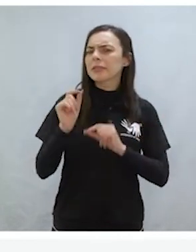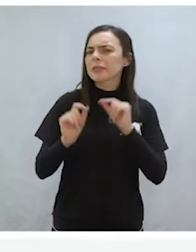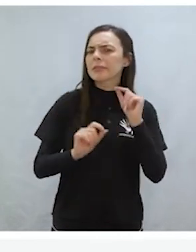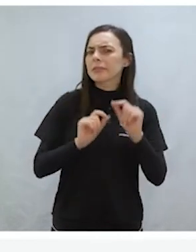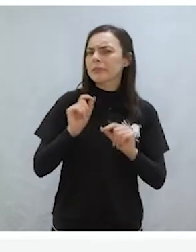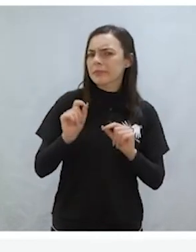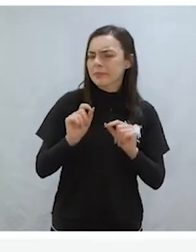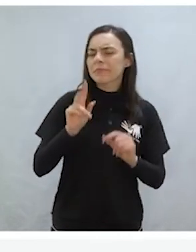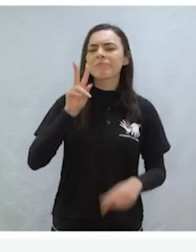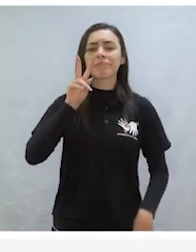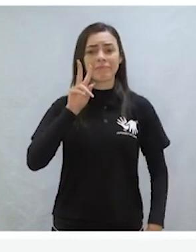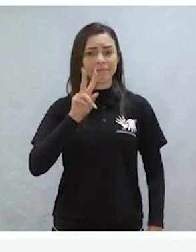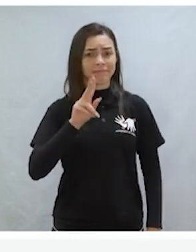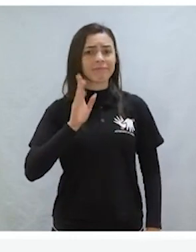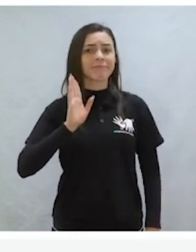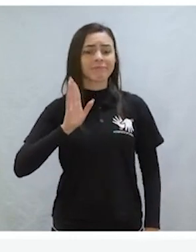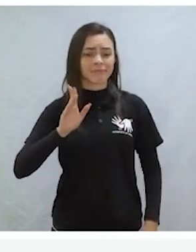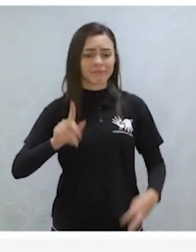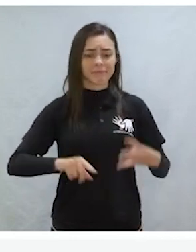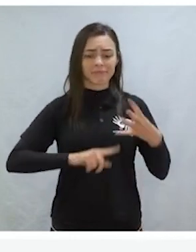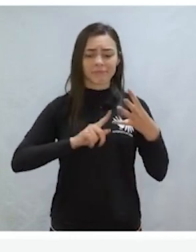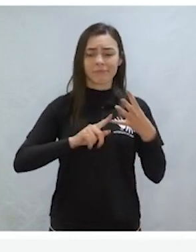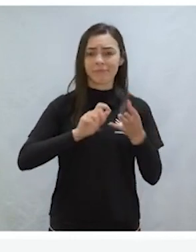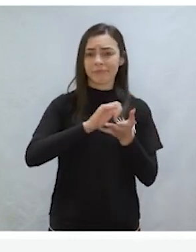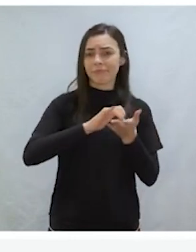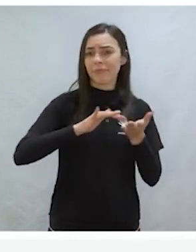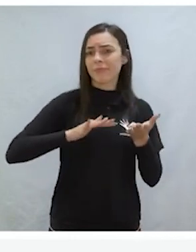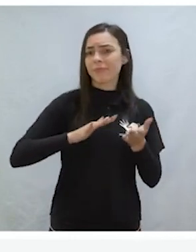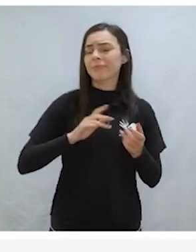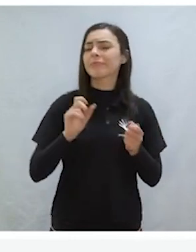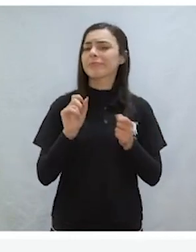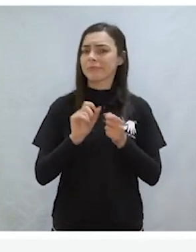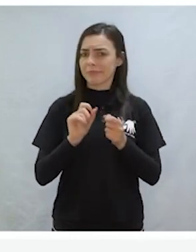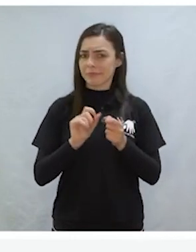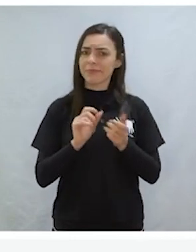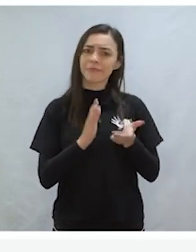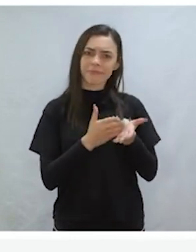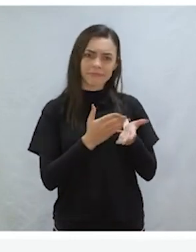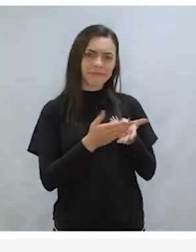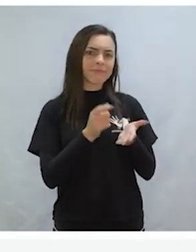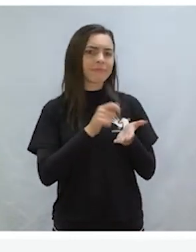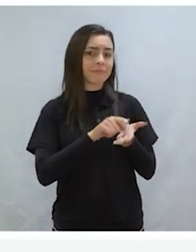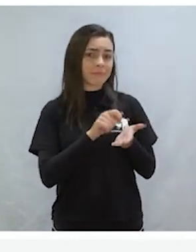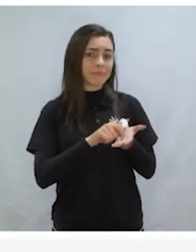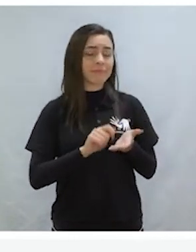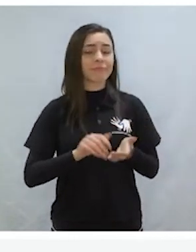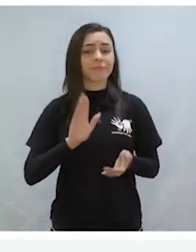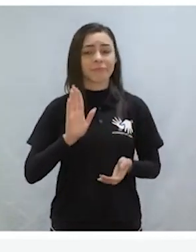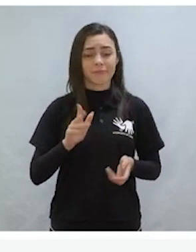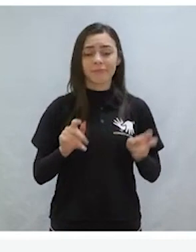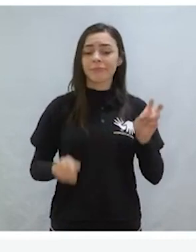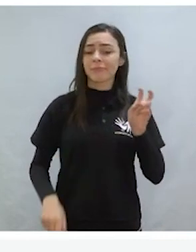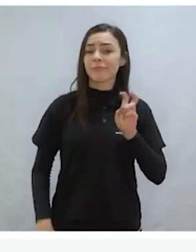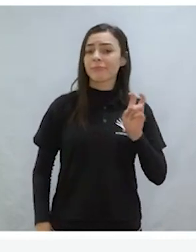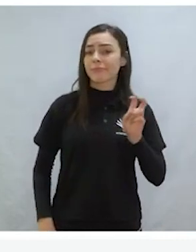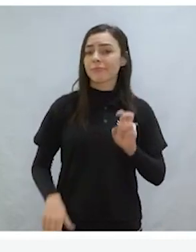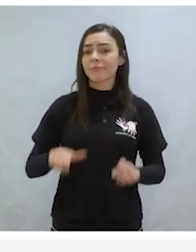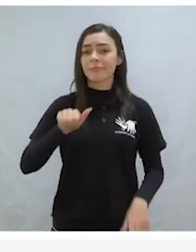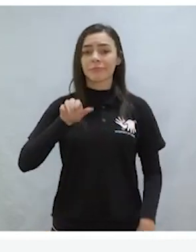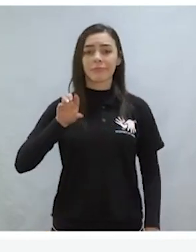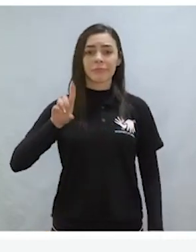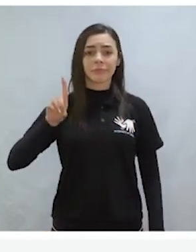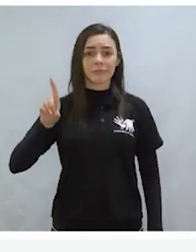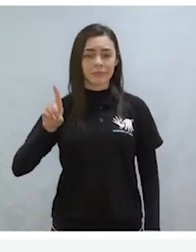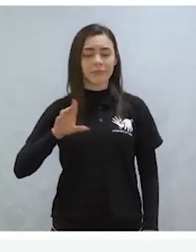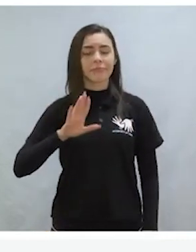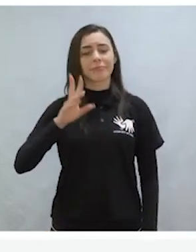animal é esse. Nós fizemos a atividade no caderno e recordamos